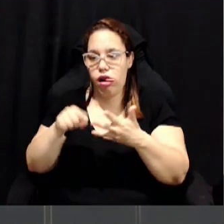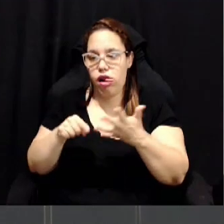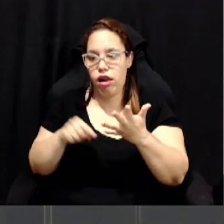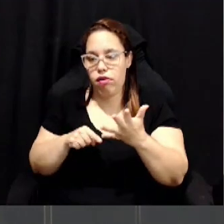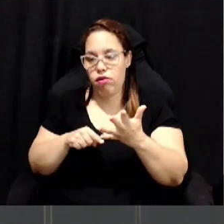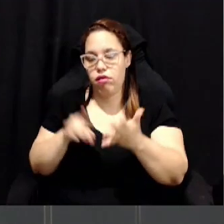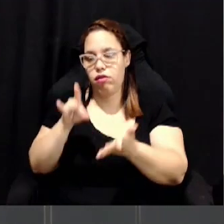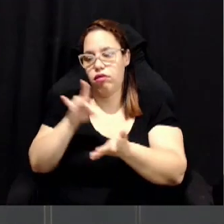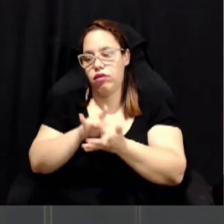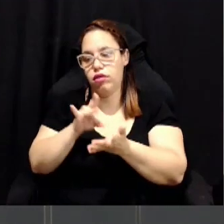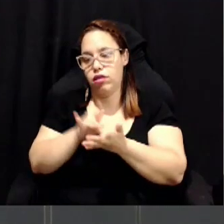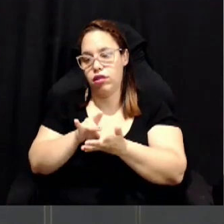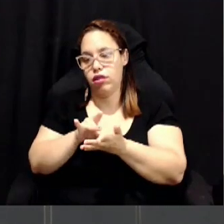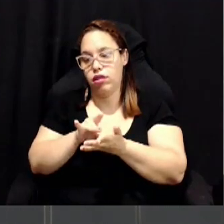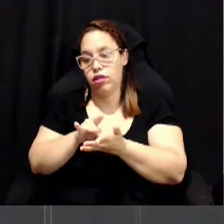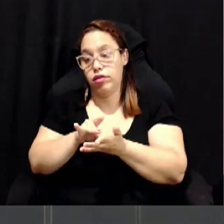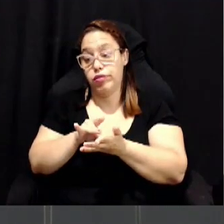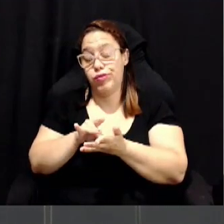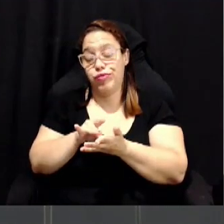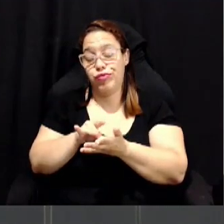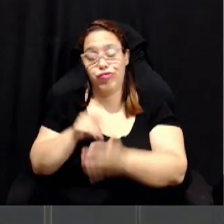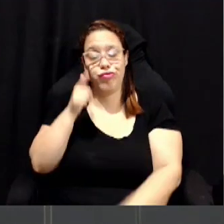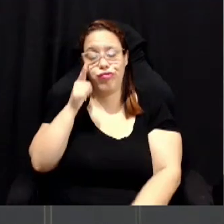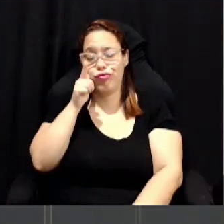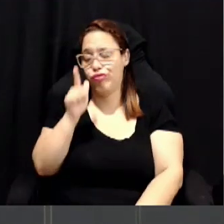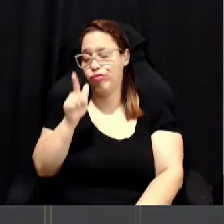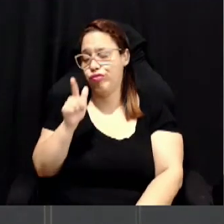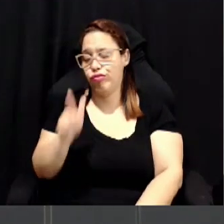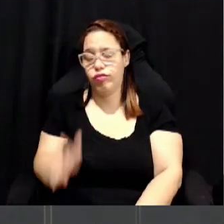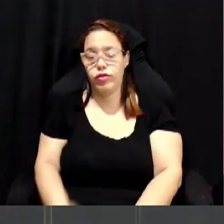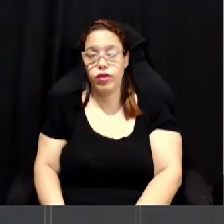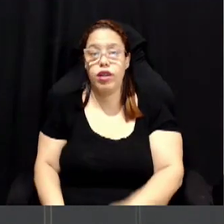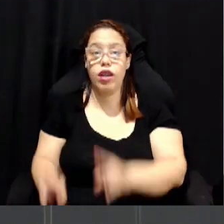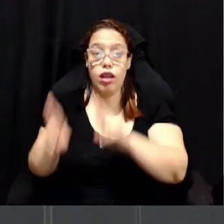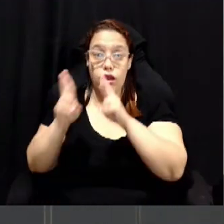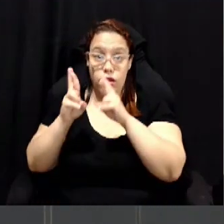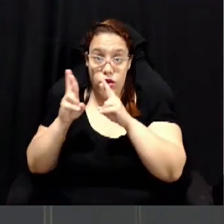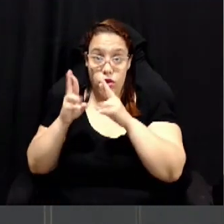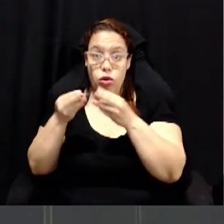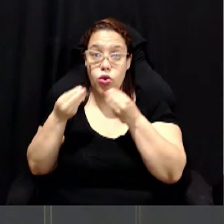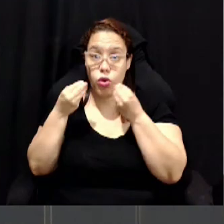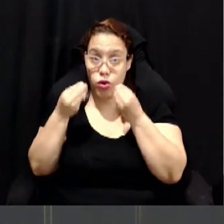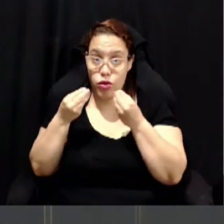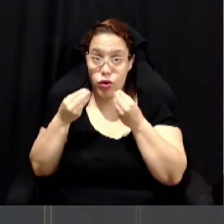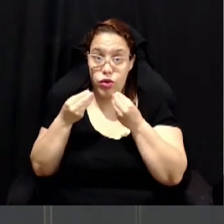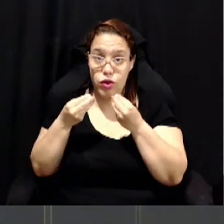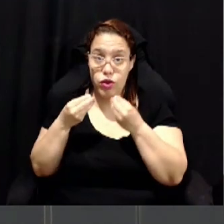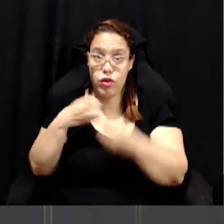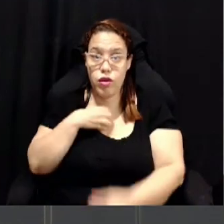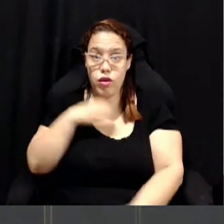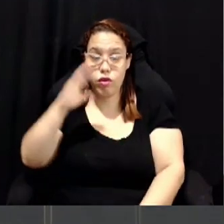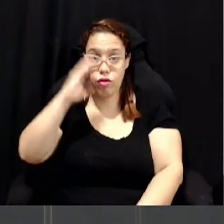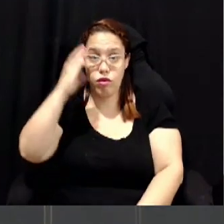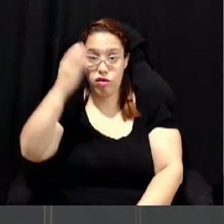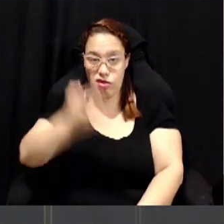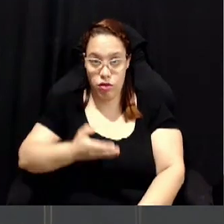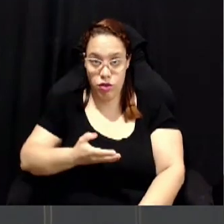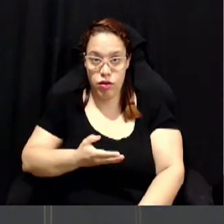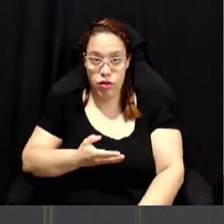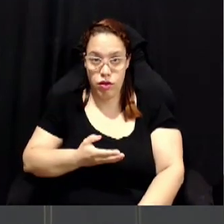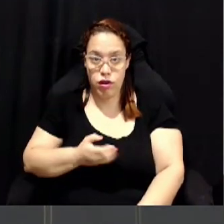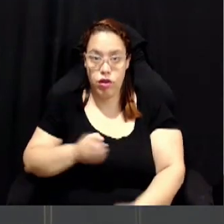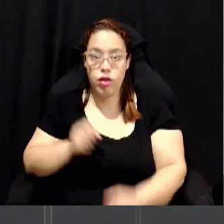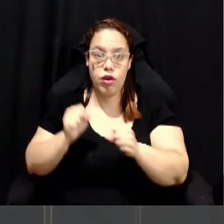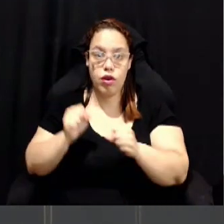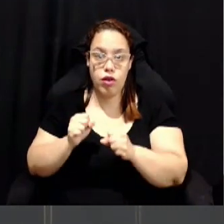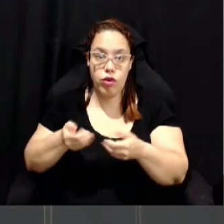Brasil afora, né? A gente não consegue... Eu espero que, como eu disse, eu me sinto privilegiada em algumas coisas, de poder hoje oferecer